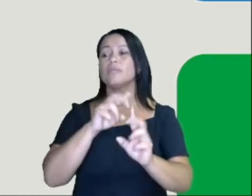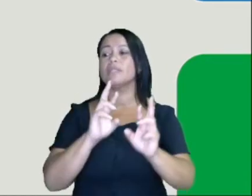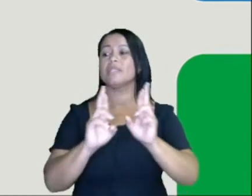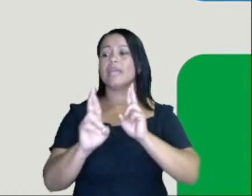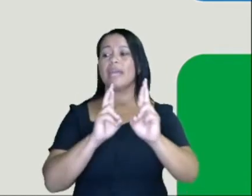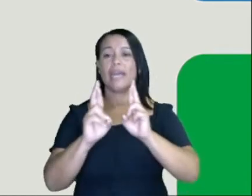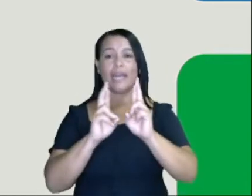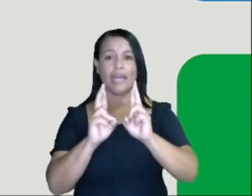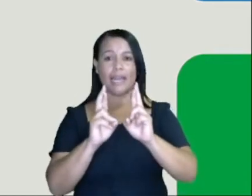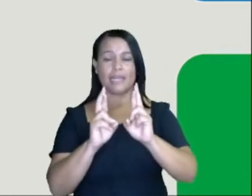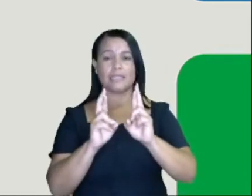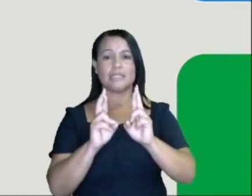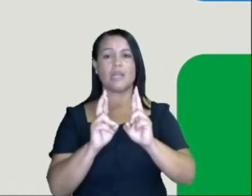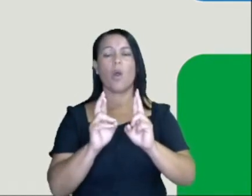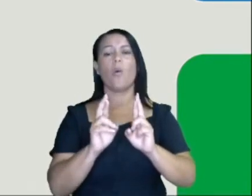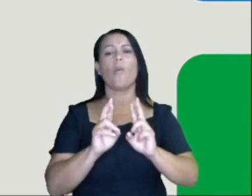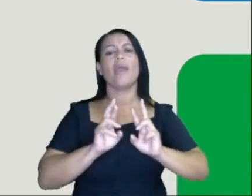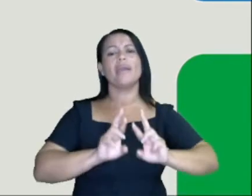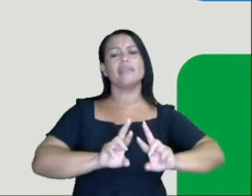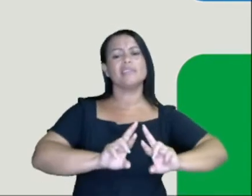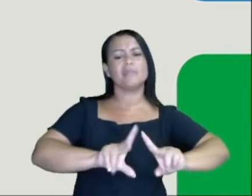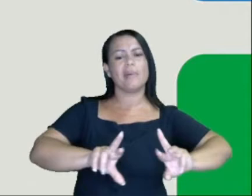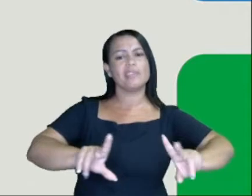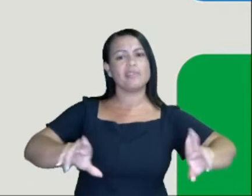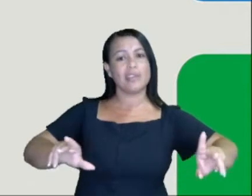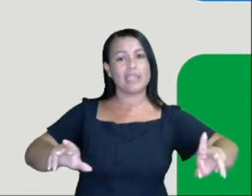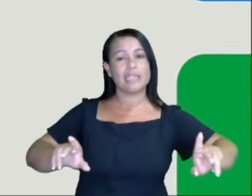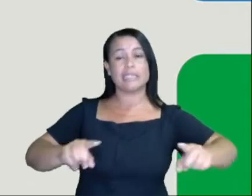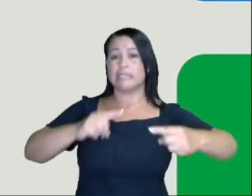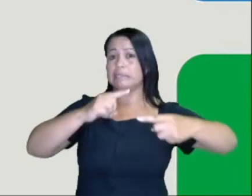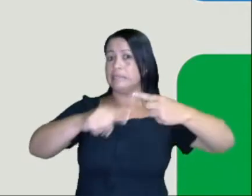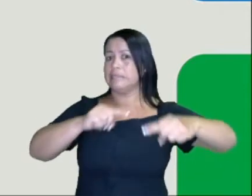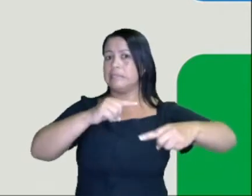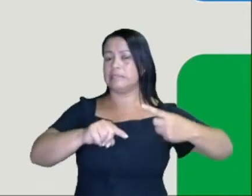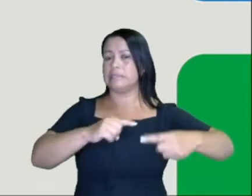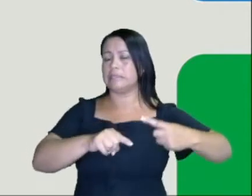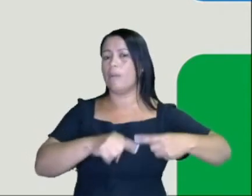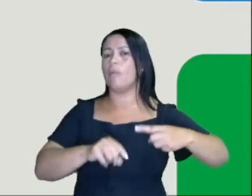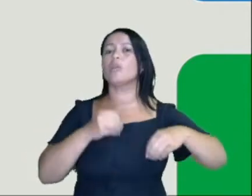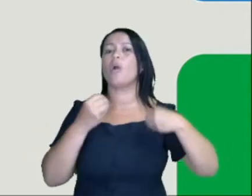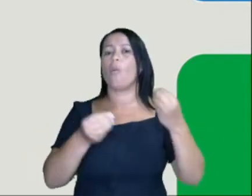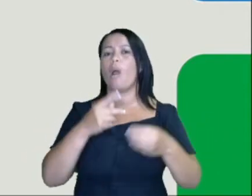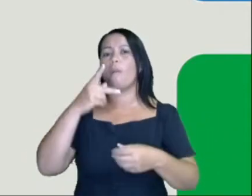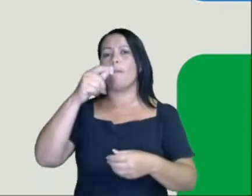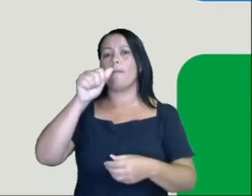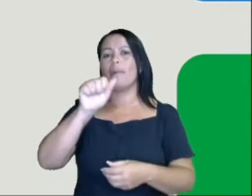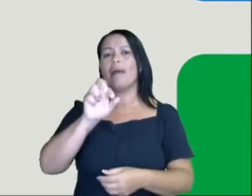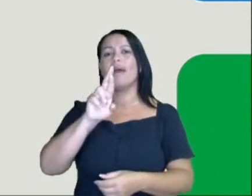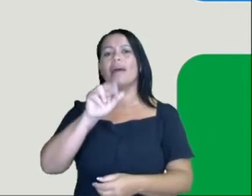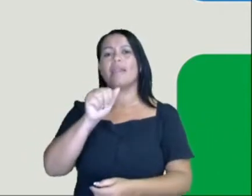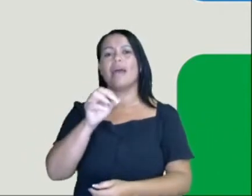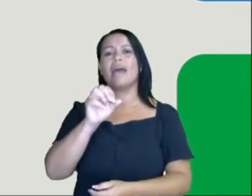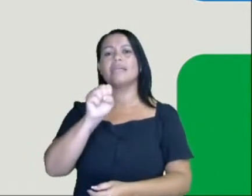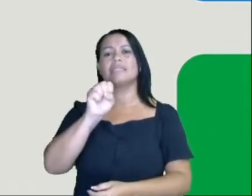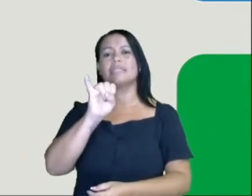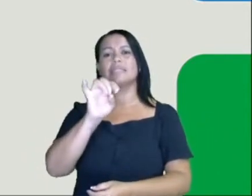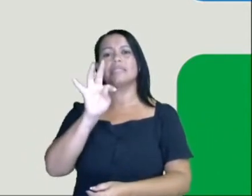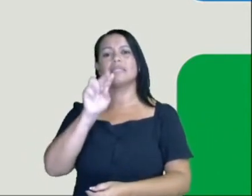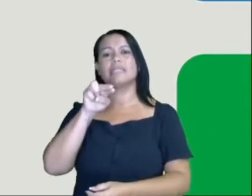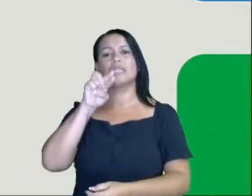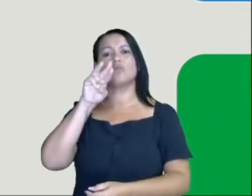entre espécies diferentes e bastante desarmônica é o parasitismo. O